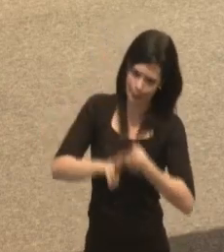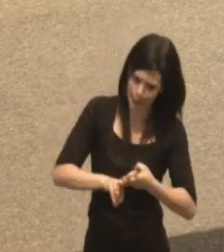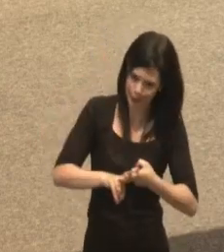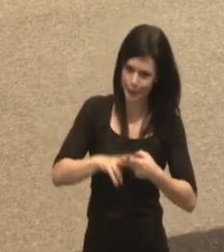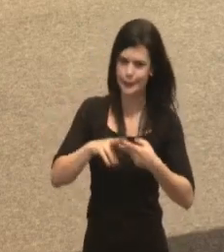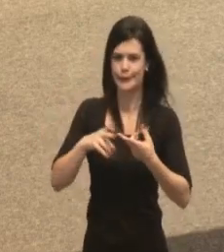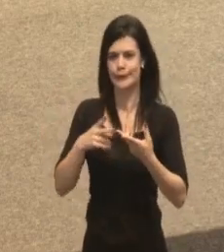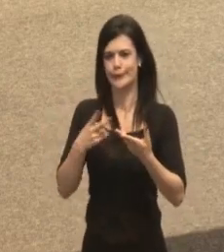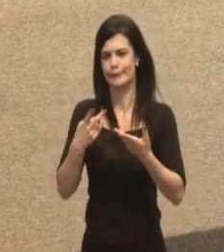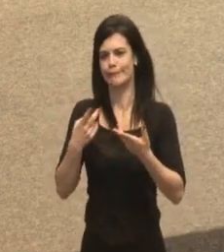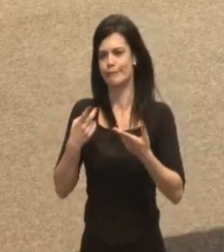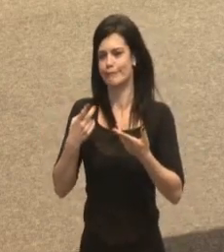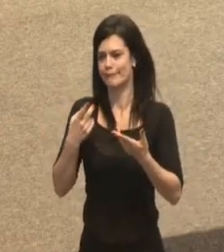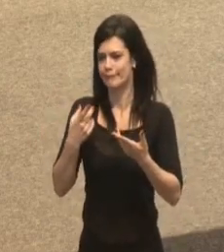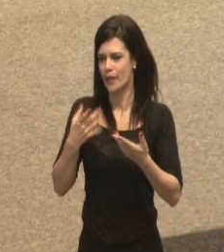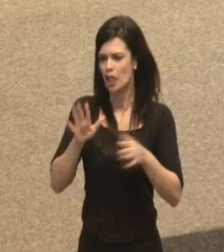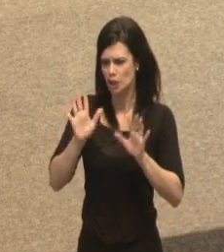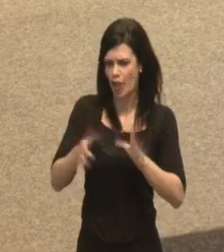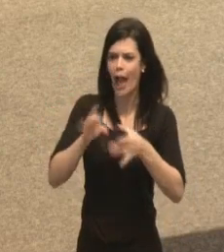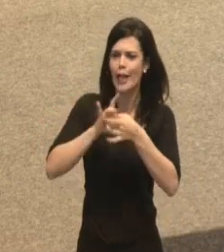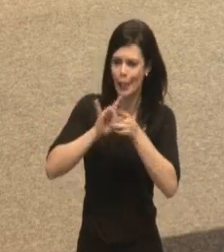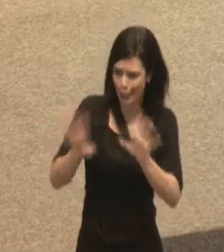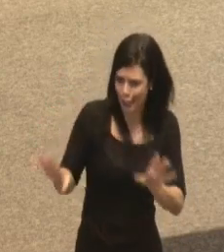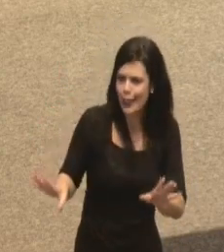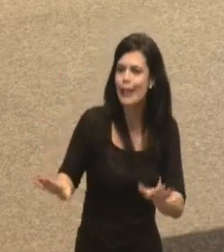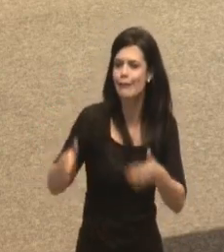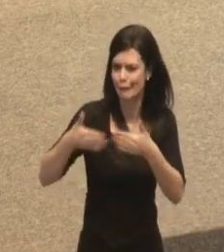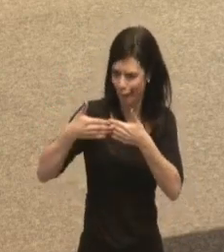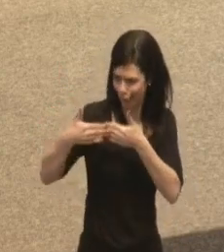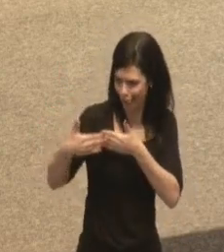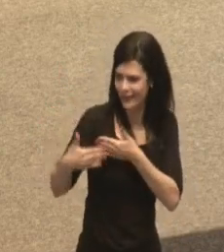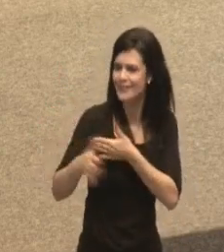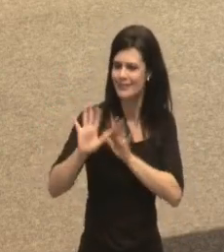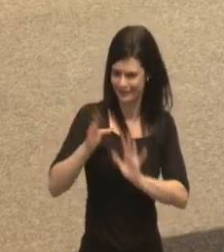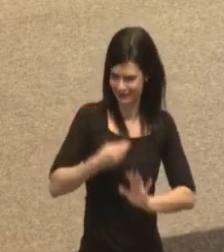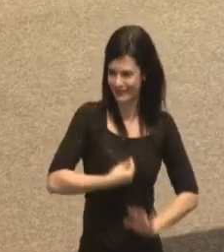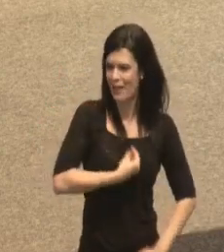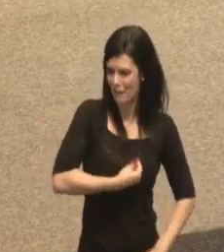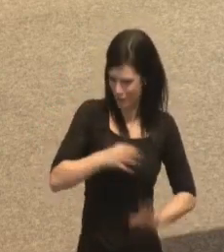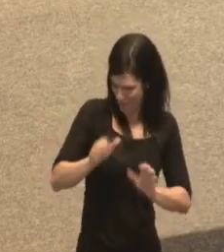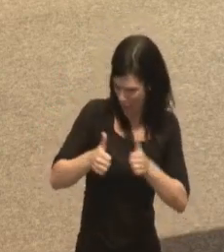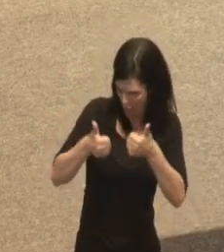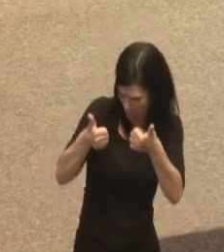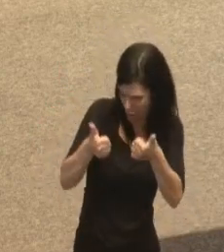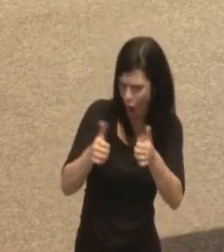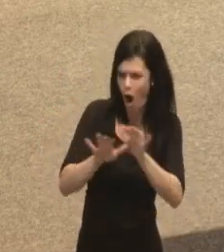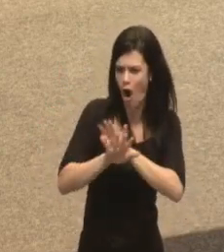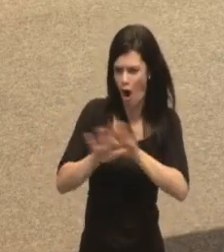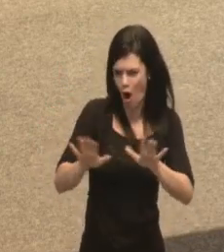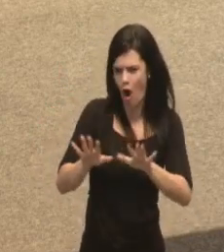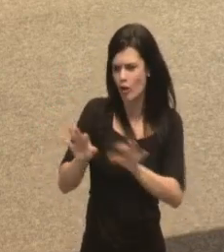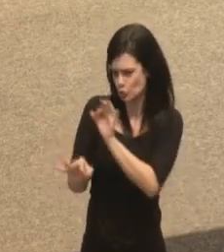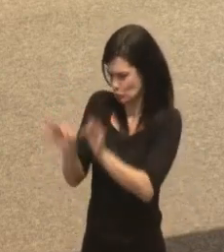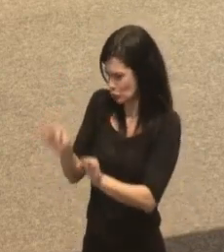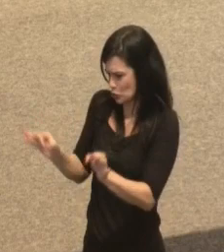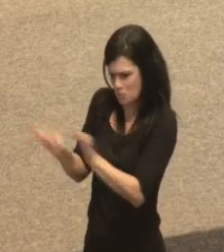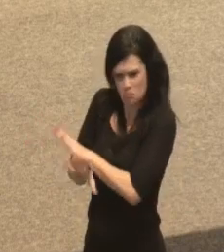fiquei preso, cumpri pena, mas eu já estou com minha vida resolvida com a